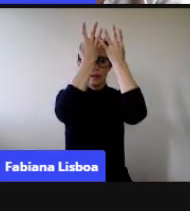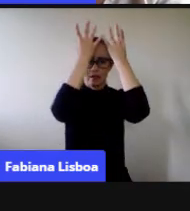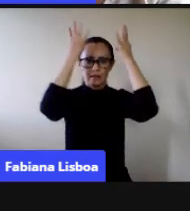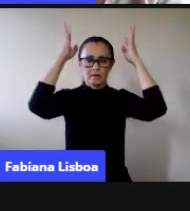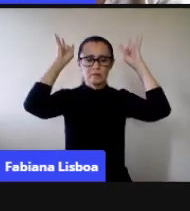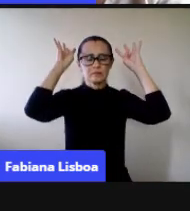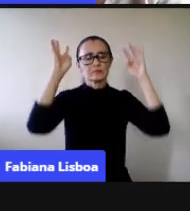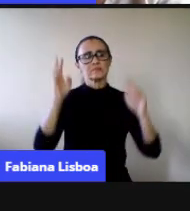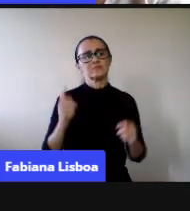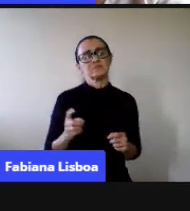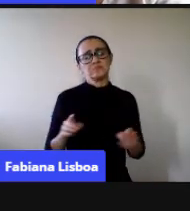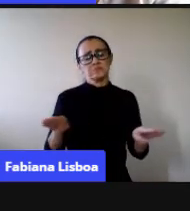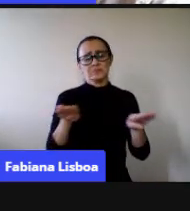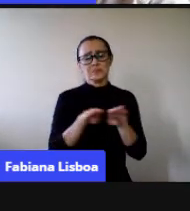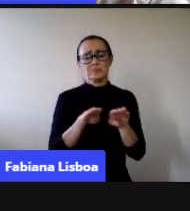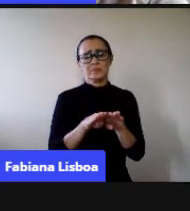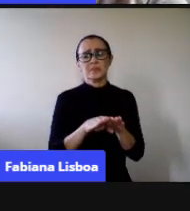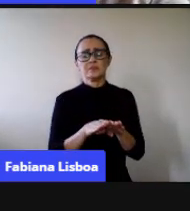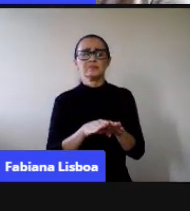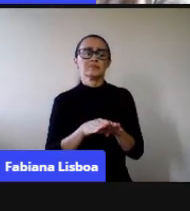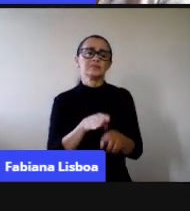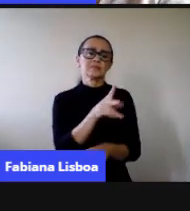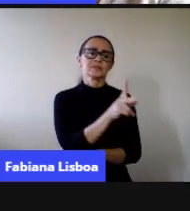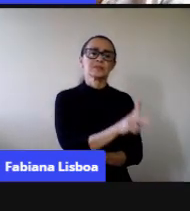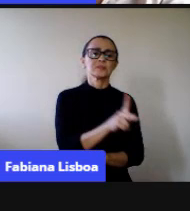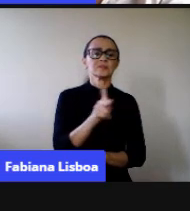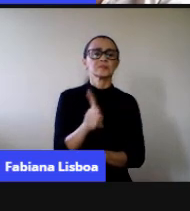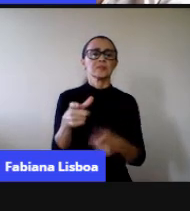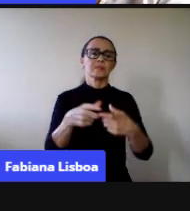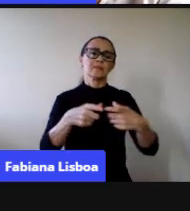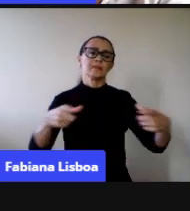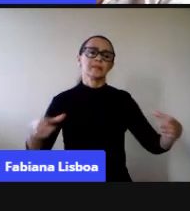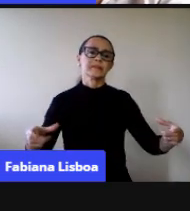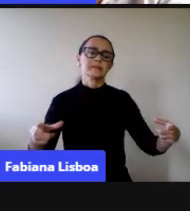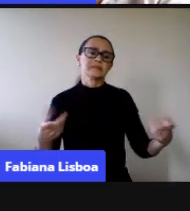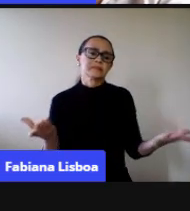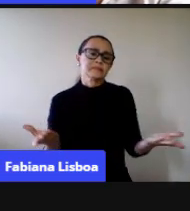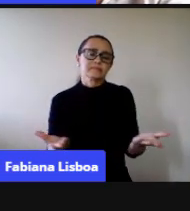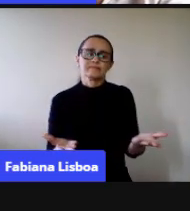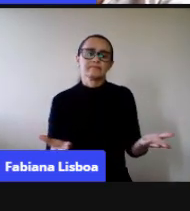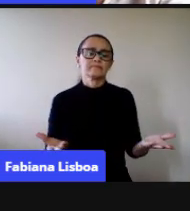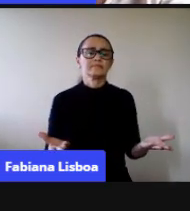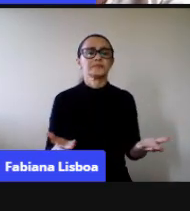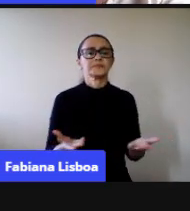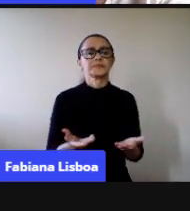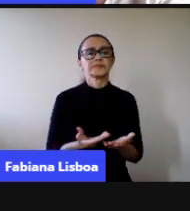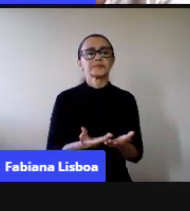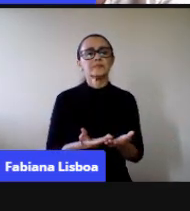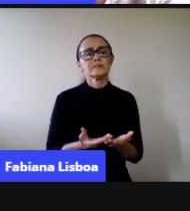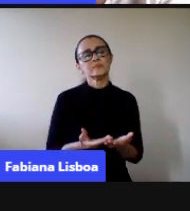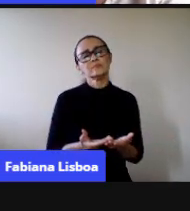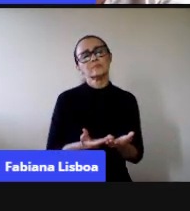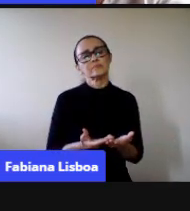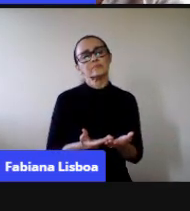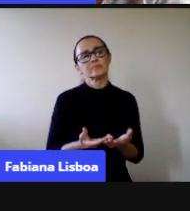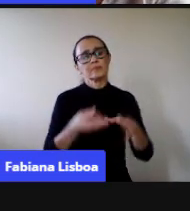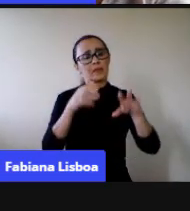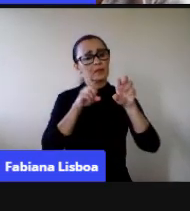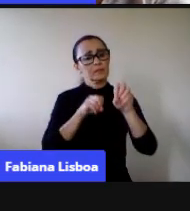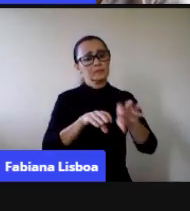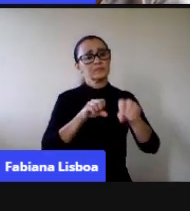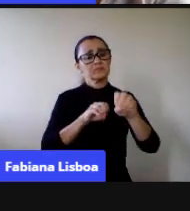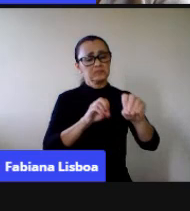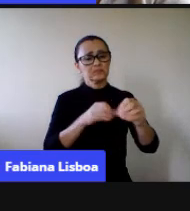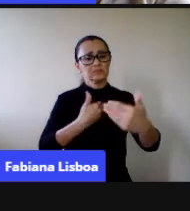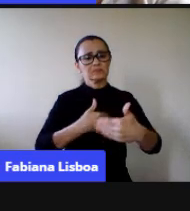também, né, eu acredito que a maioria também tenha ensinado, tenha tratado esse assunto com os alunos em sala de